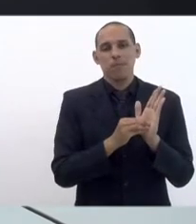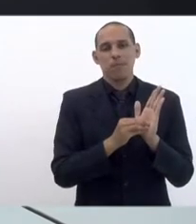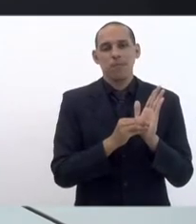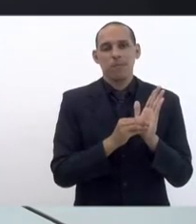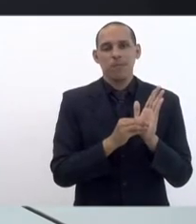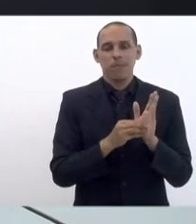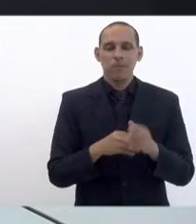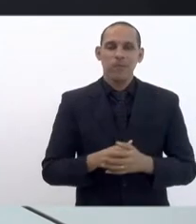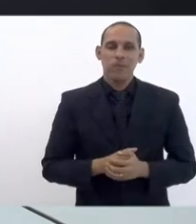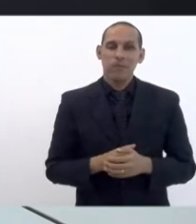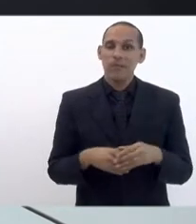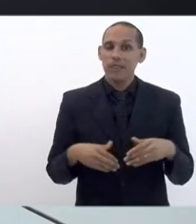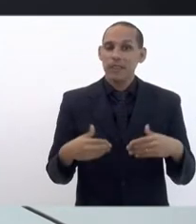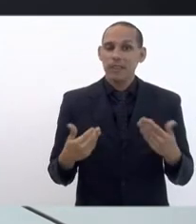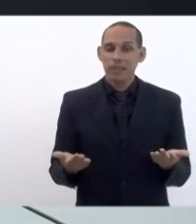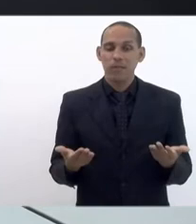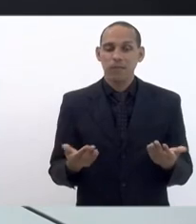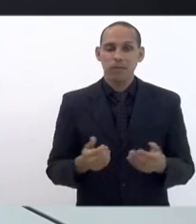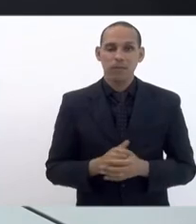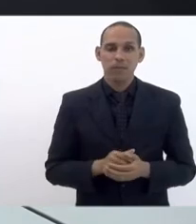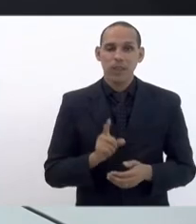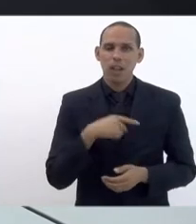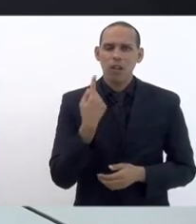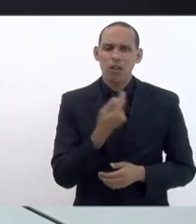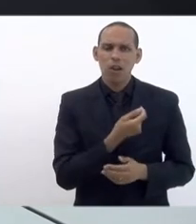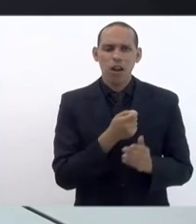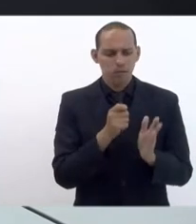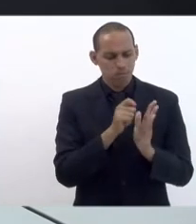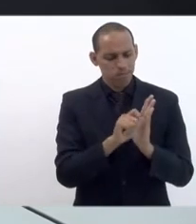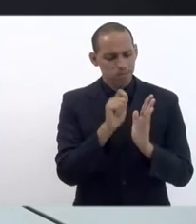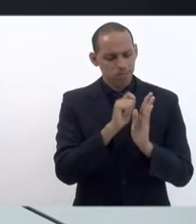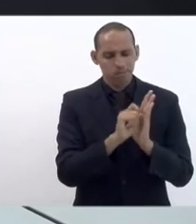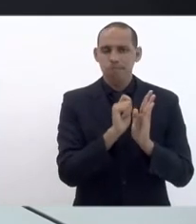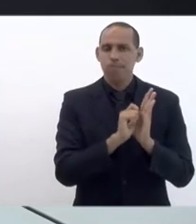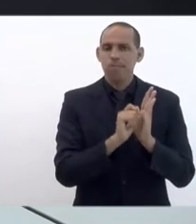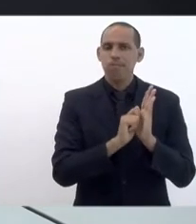Na forma. Então, a gente tem que transcrever,